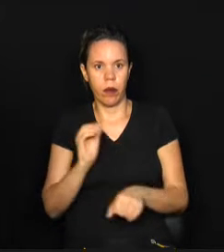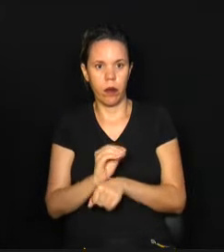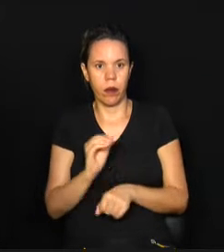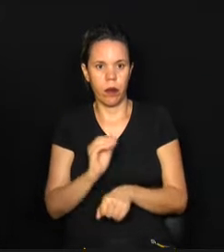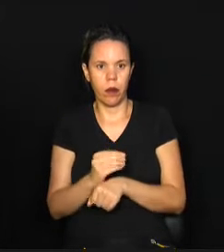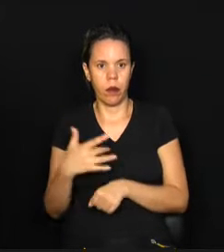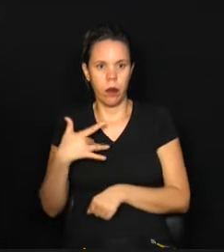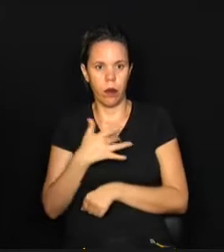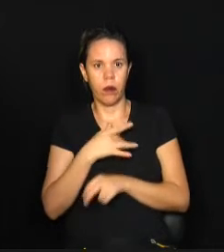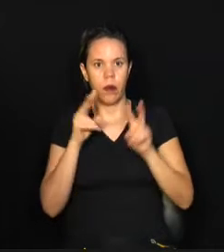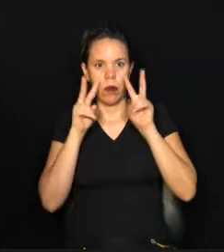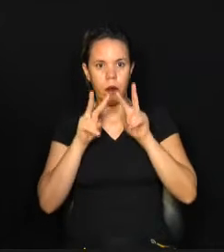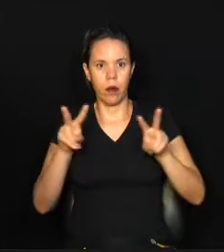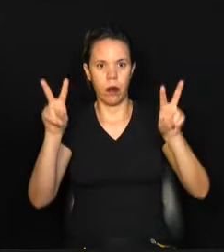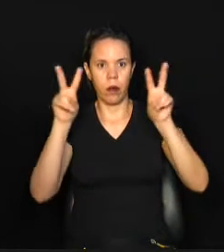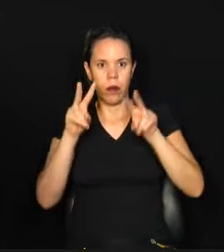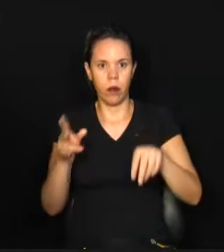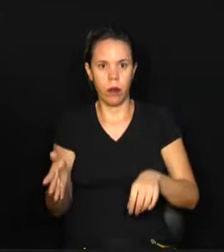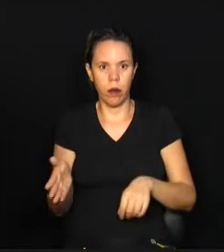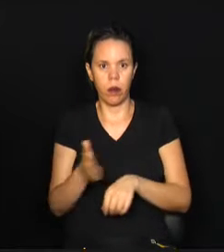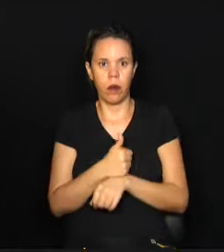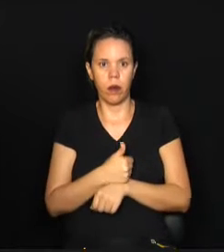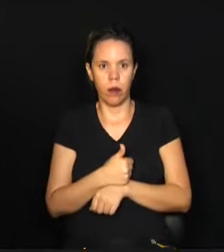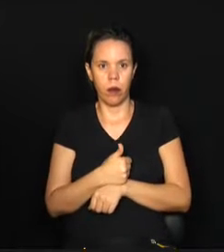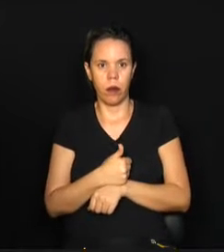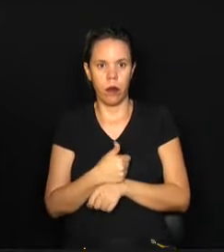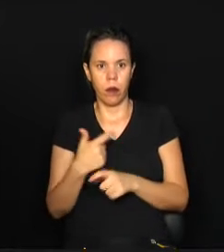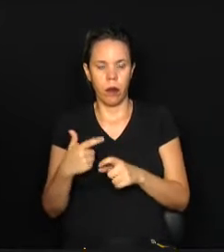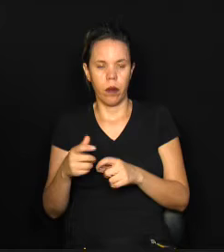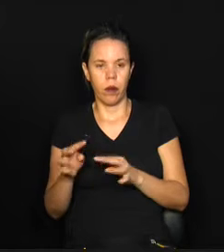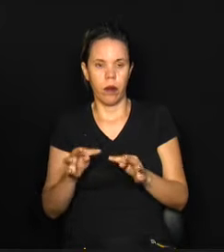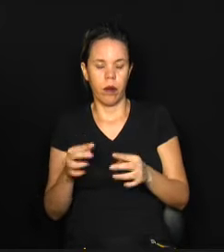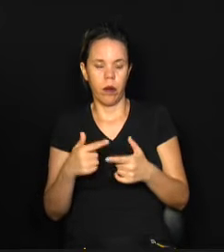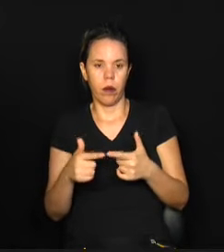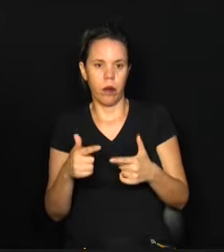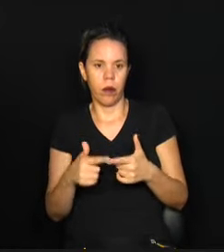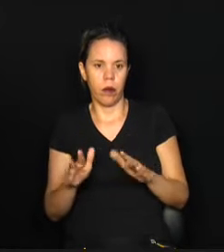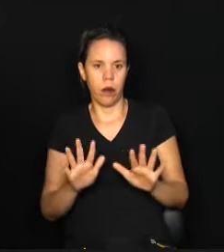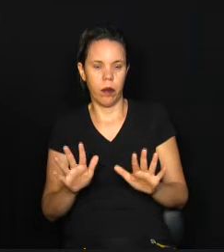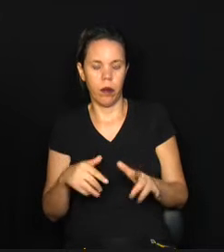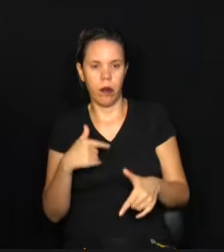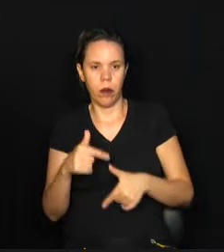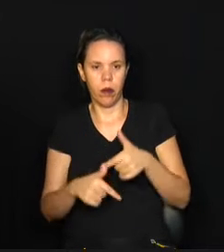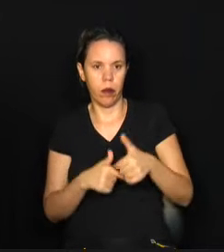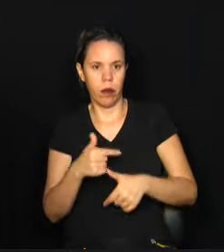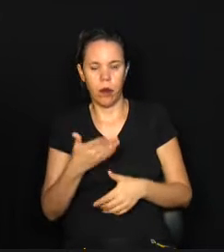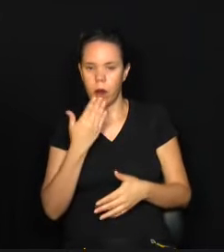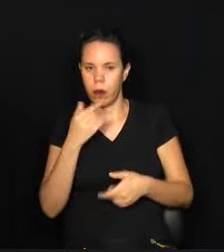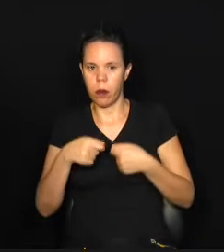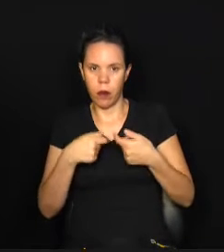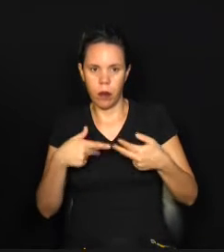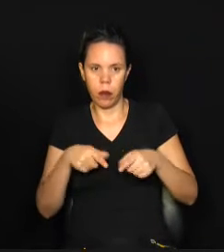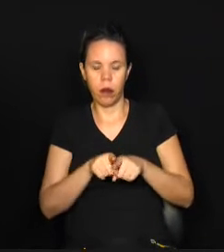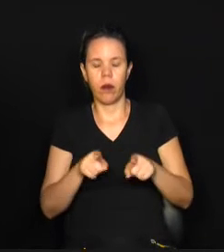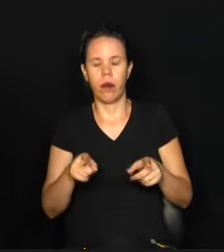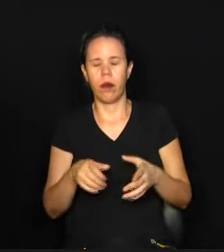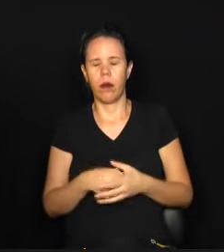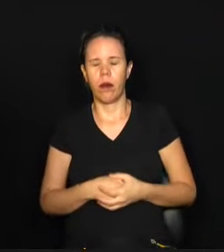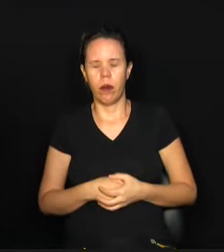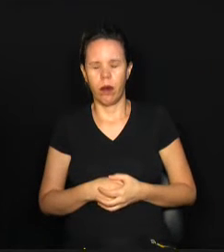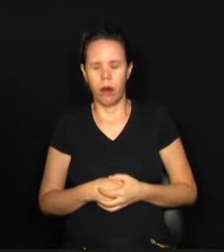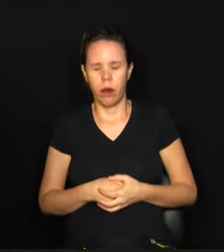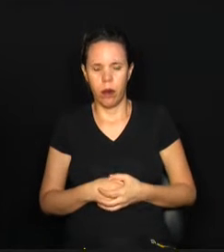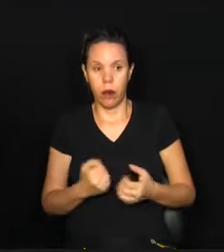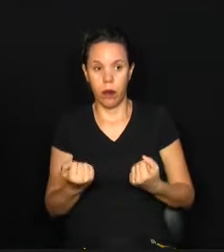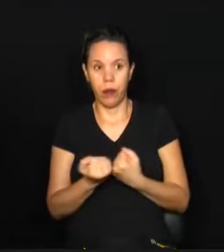saúde visual antes da patologia. Então, nós podemos trabalhar com a alimentação dos olhos, ensinando a pessoa a